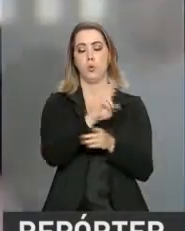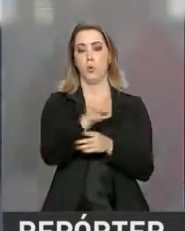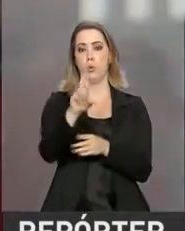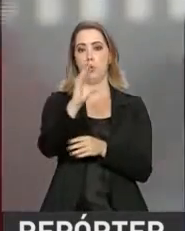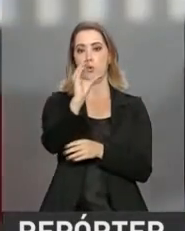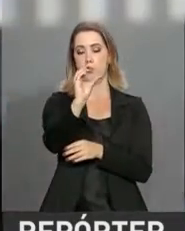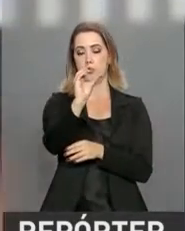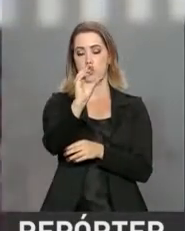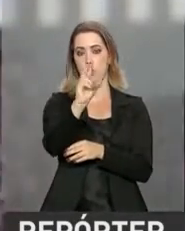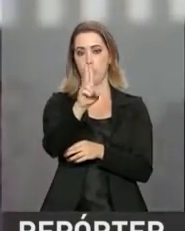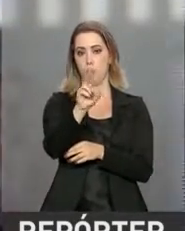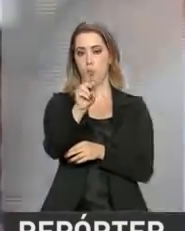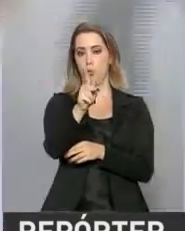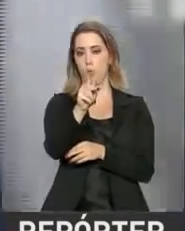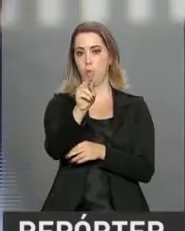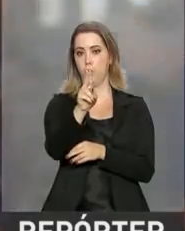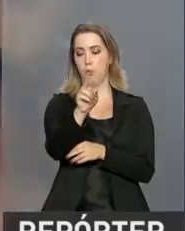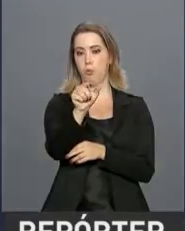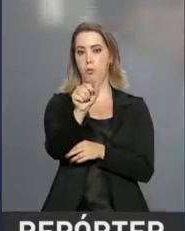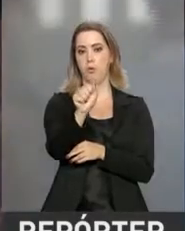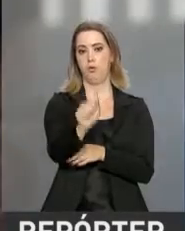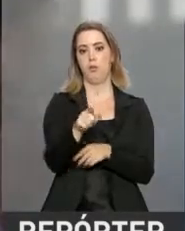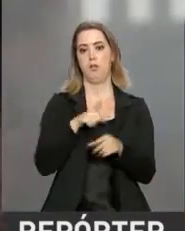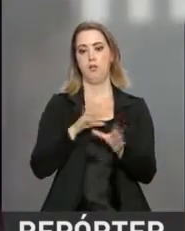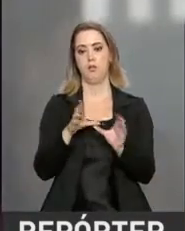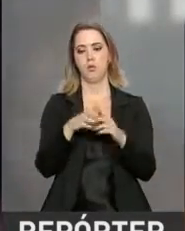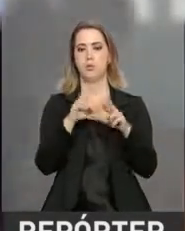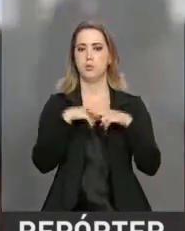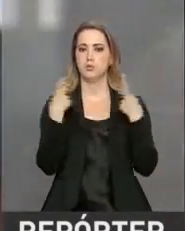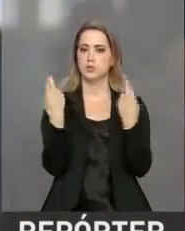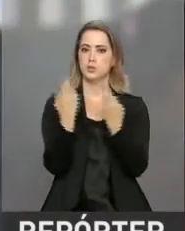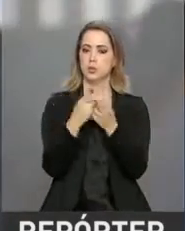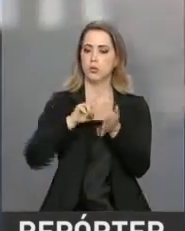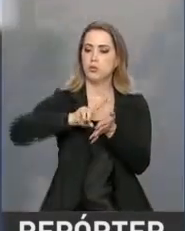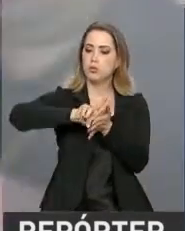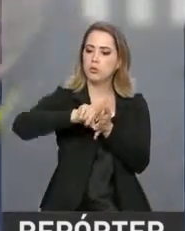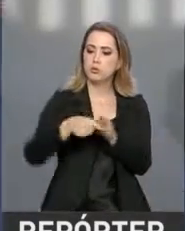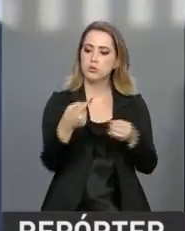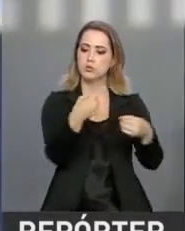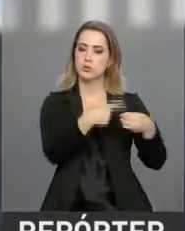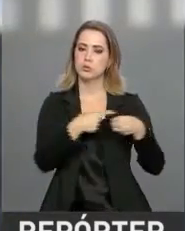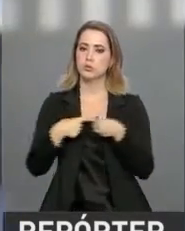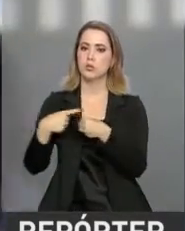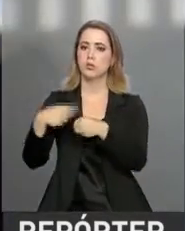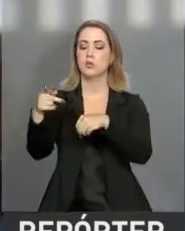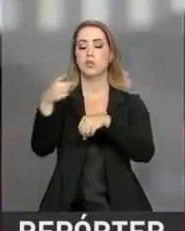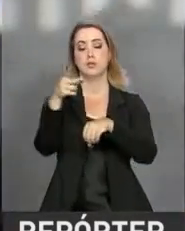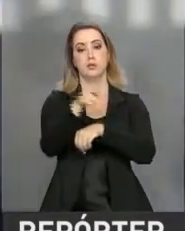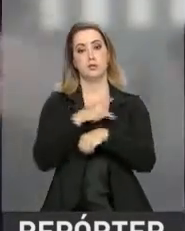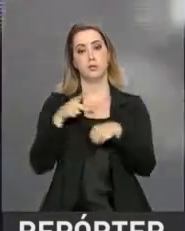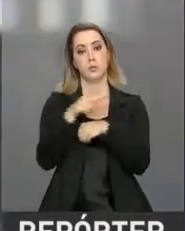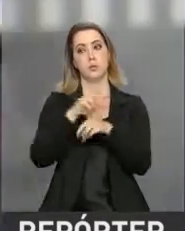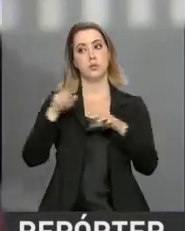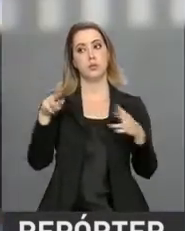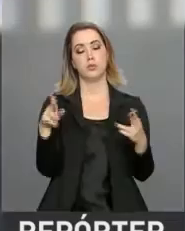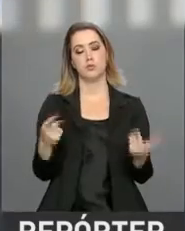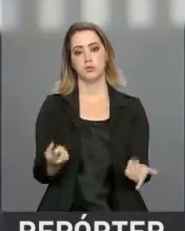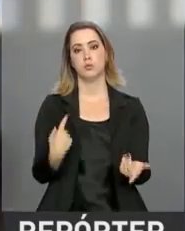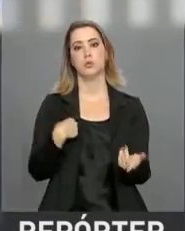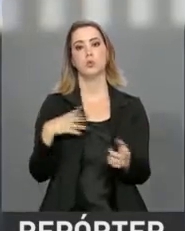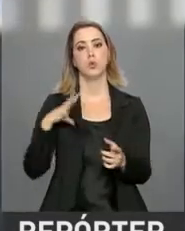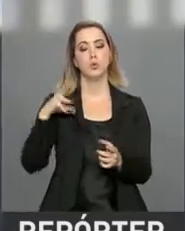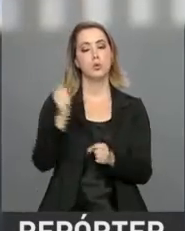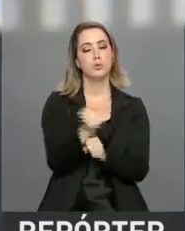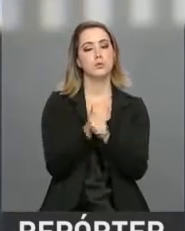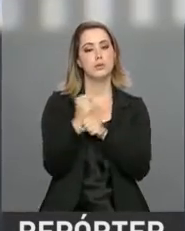em Ekaterimburgo, na Rússia. Depois vieram Brasília, Sânia, na China, Nova Delhi, na Índia, Durban, na África do Sul,